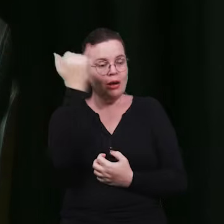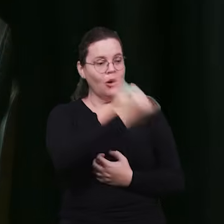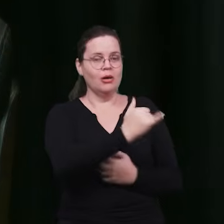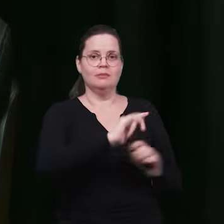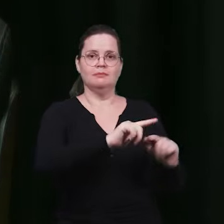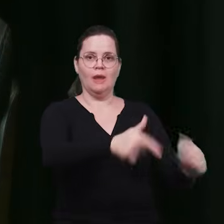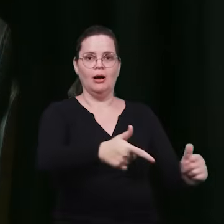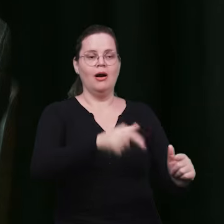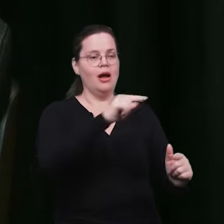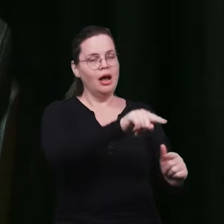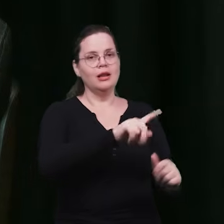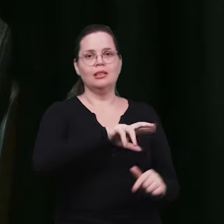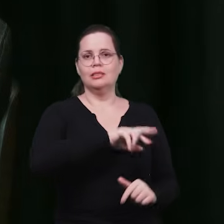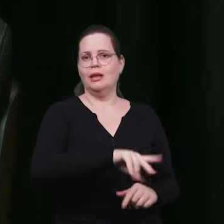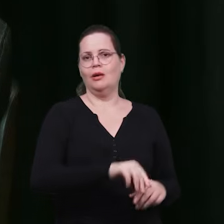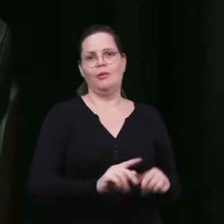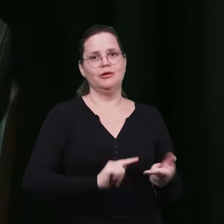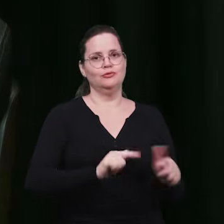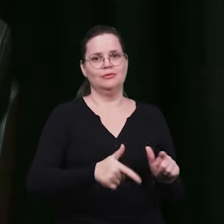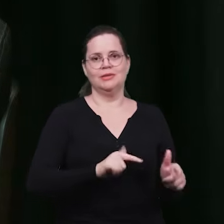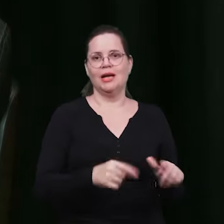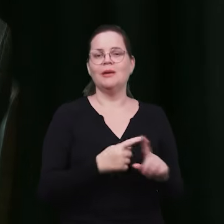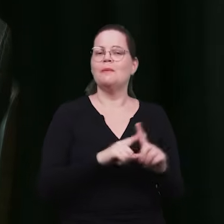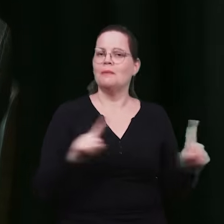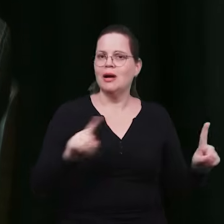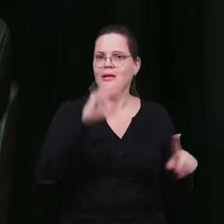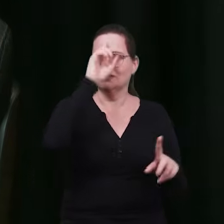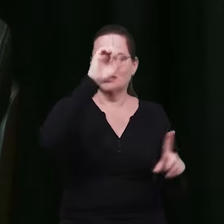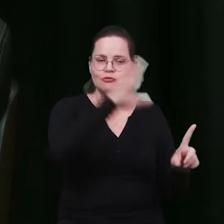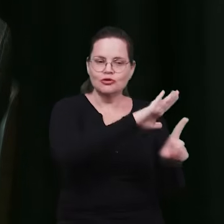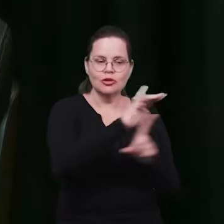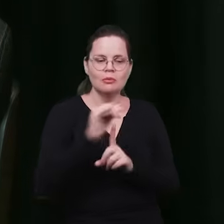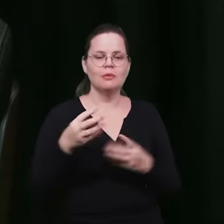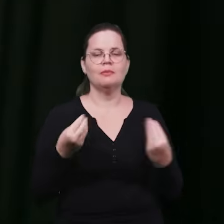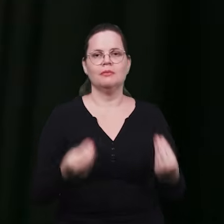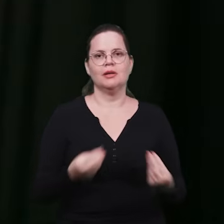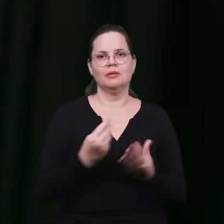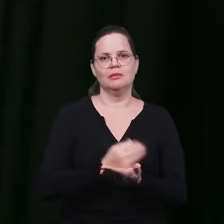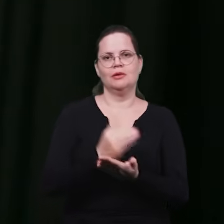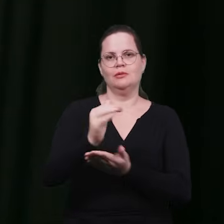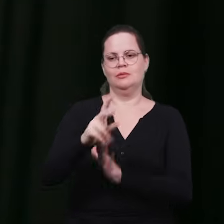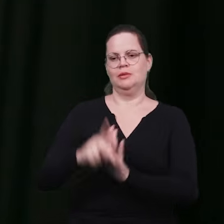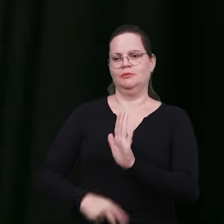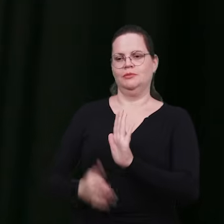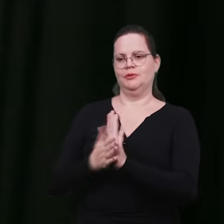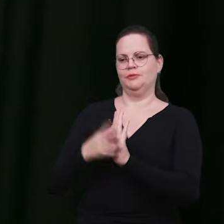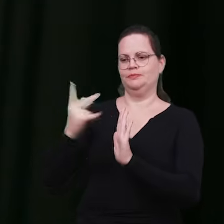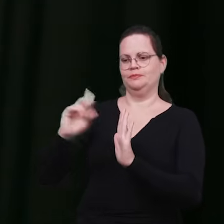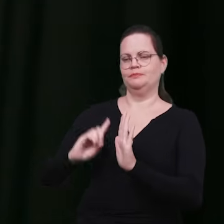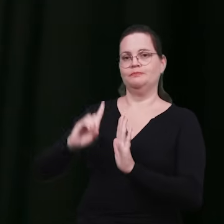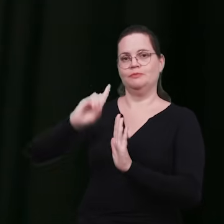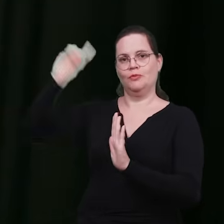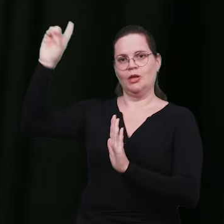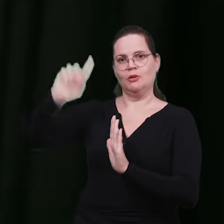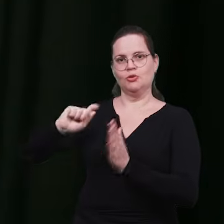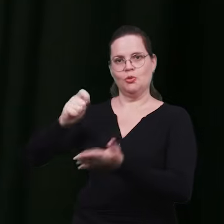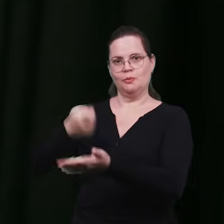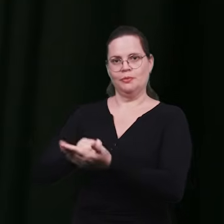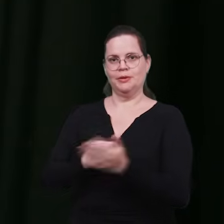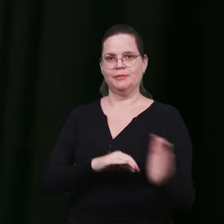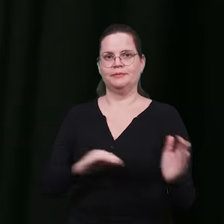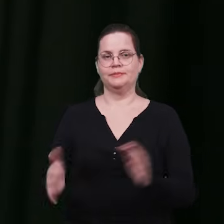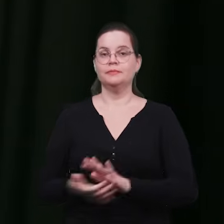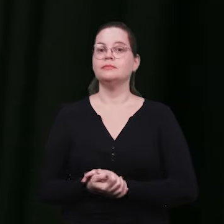ímpio, É, para a realização de um projeto de Deus no meio do povo. é. E lá em Isaías chama Ciro de meu